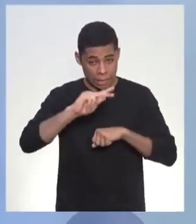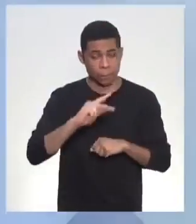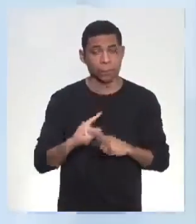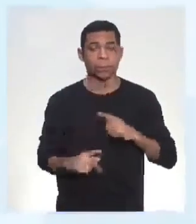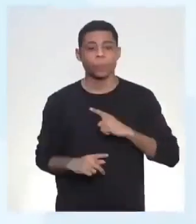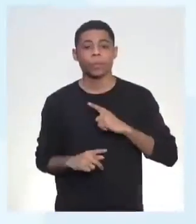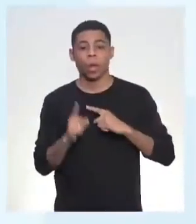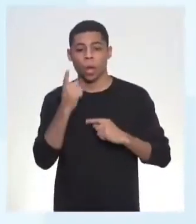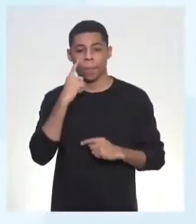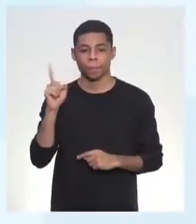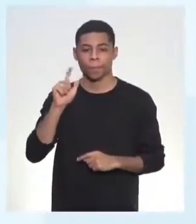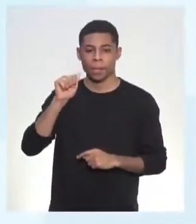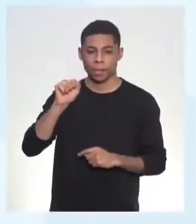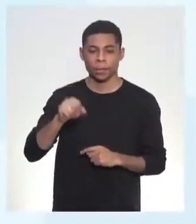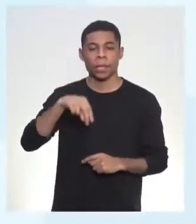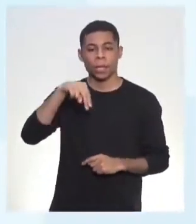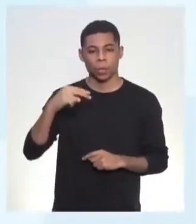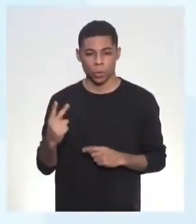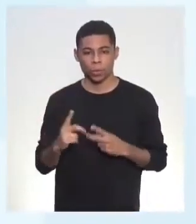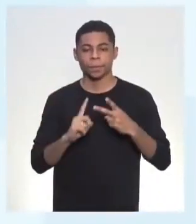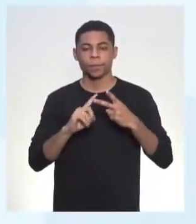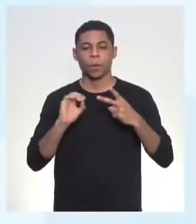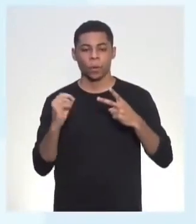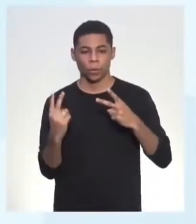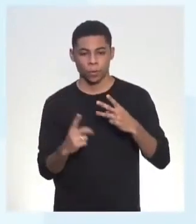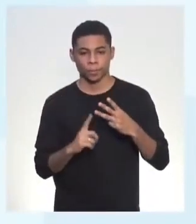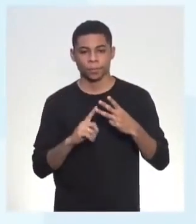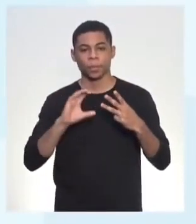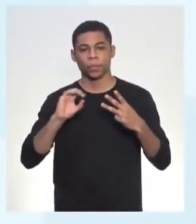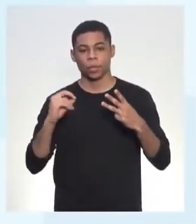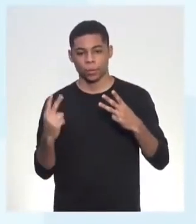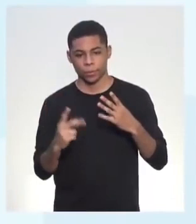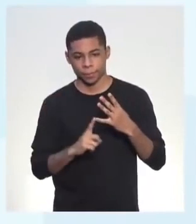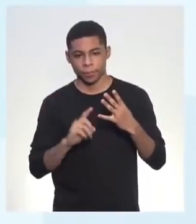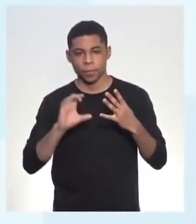todos esses gases. Nitrogênio, oxigênio, gás